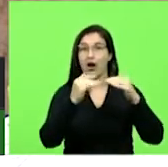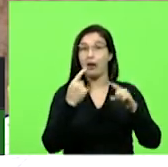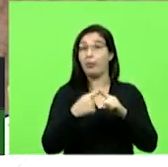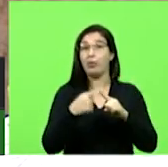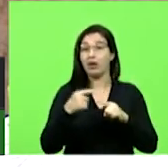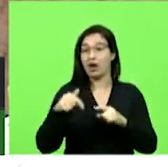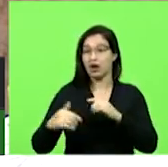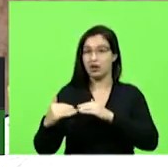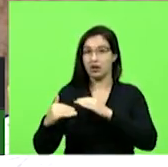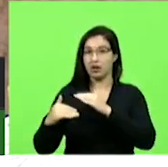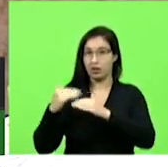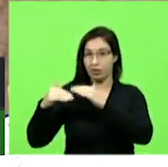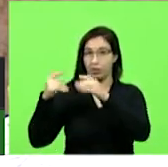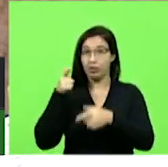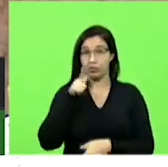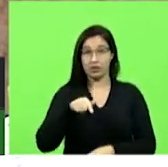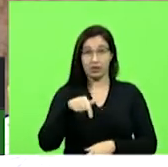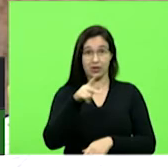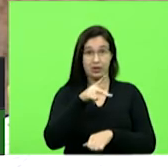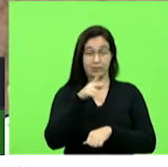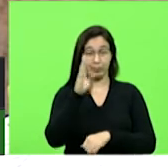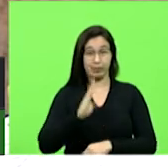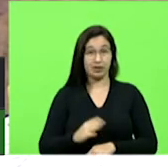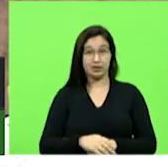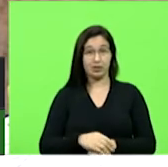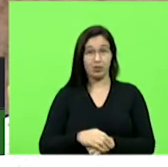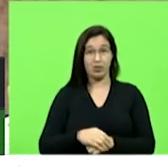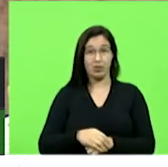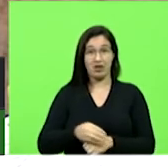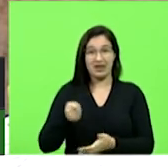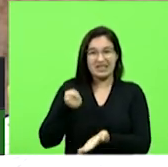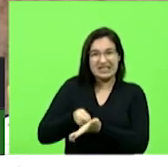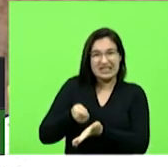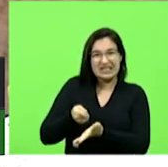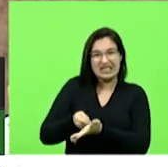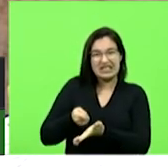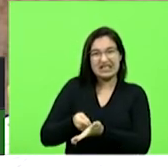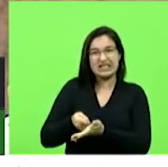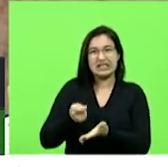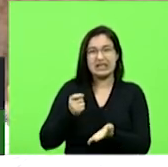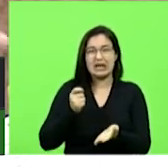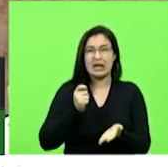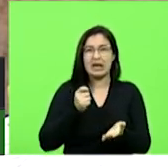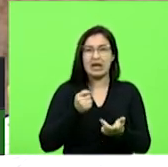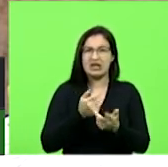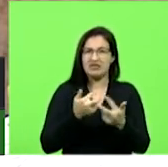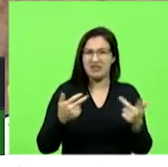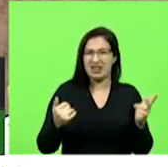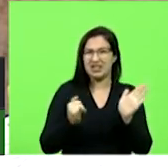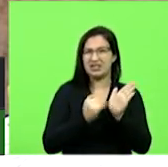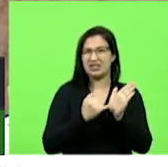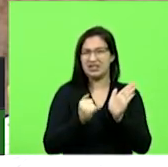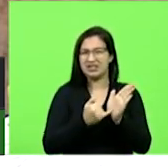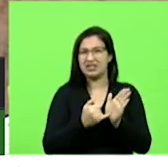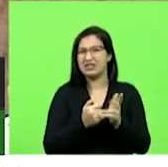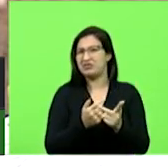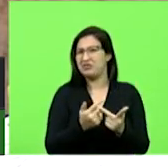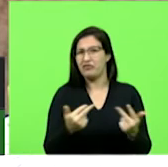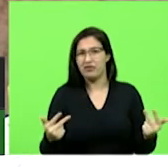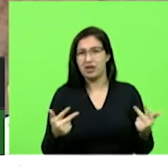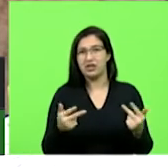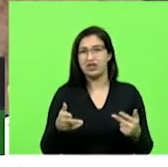ele é malquisto, mal visto, onde ele é cobrado, extorquido, onde obrigações tributárias acessórias